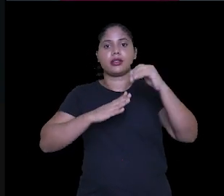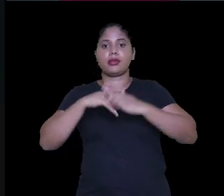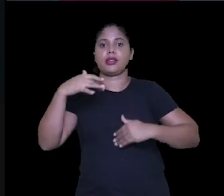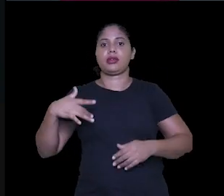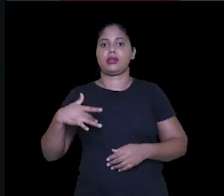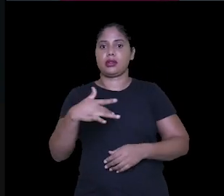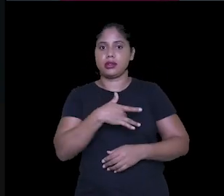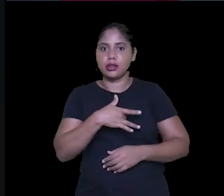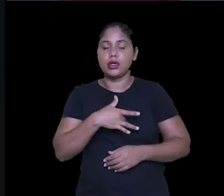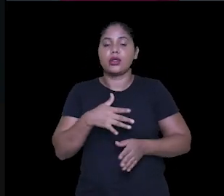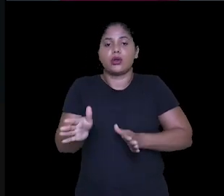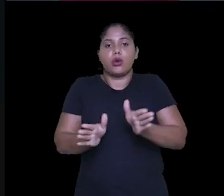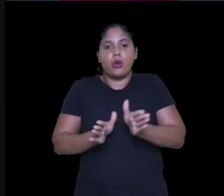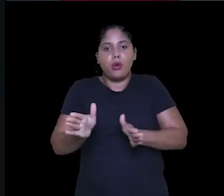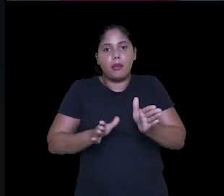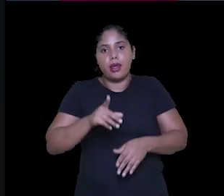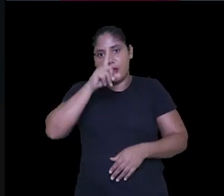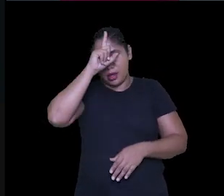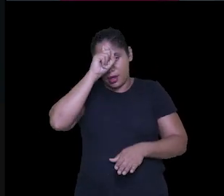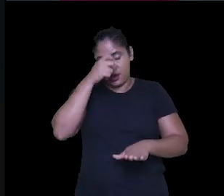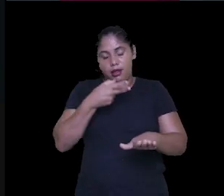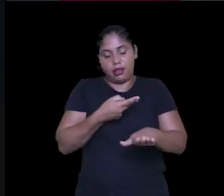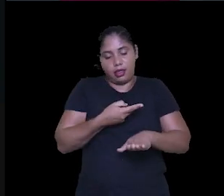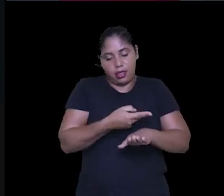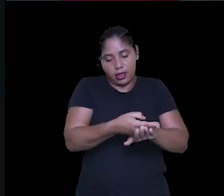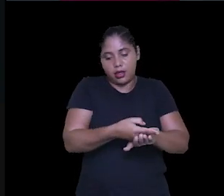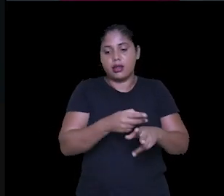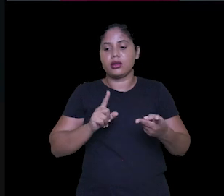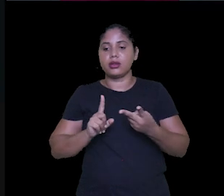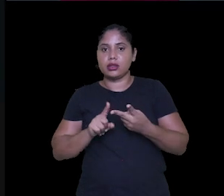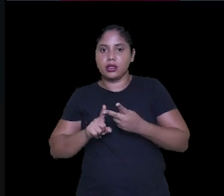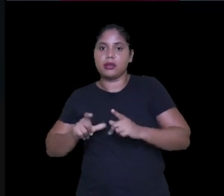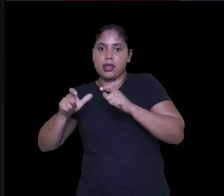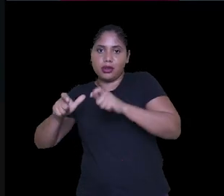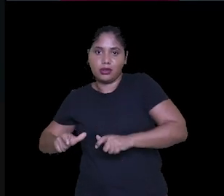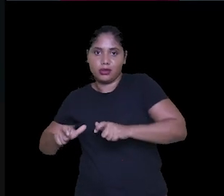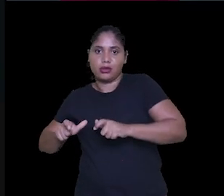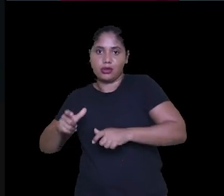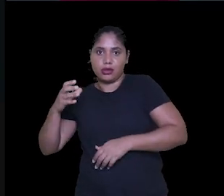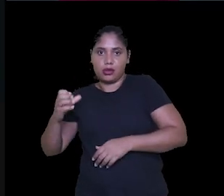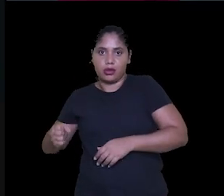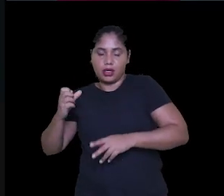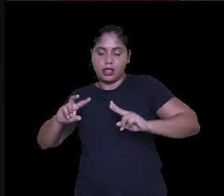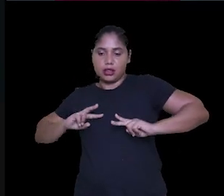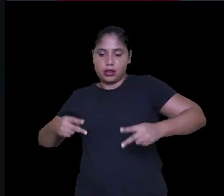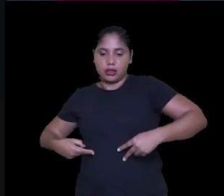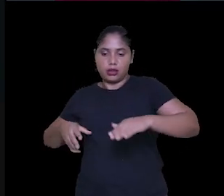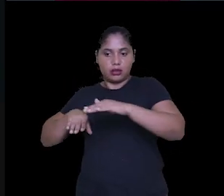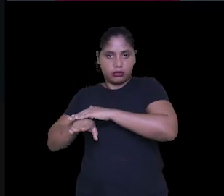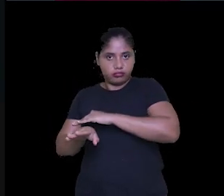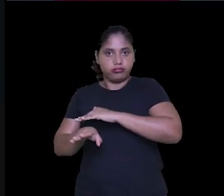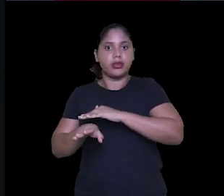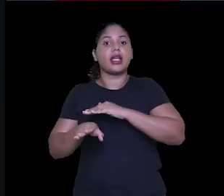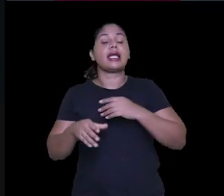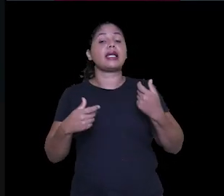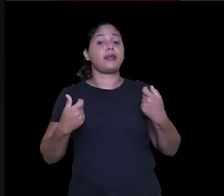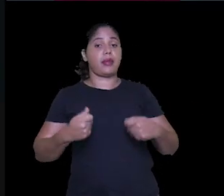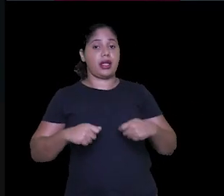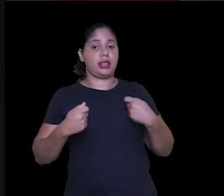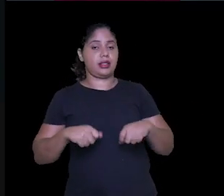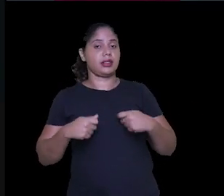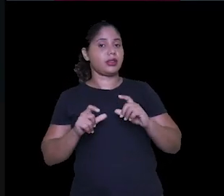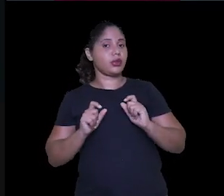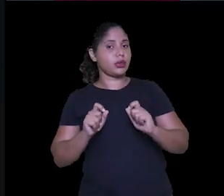leite, oferecendo soluções práticas e o apoio emocional é importantíssimo. Reforce a importância do